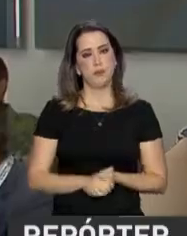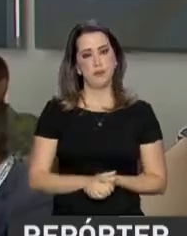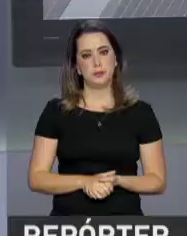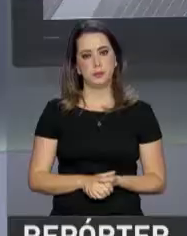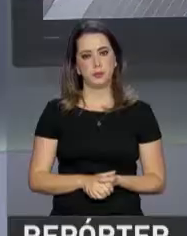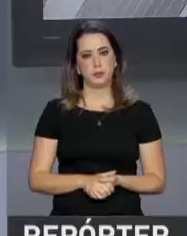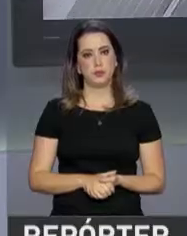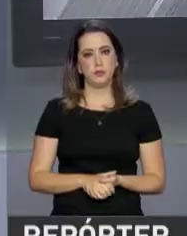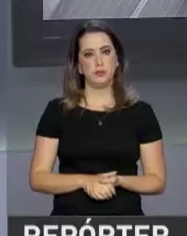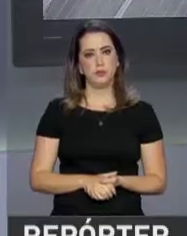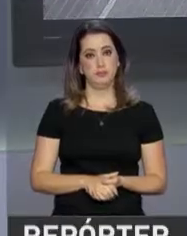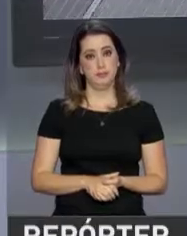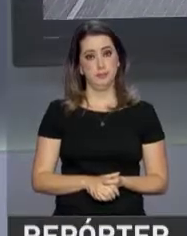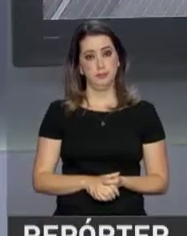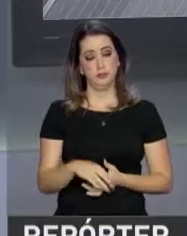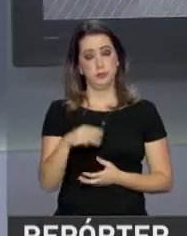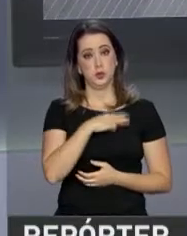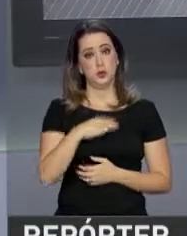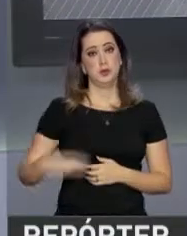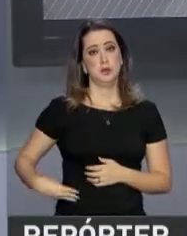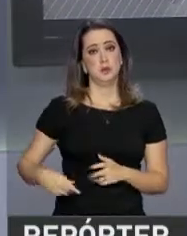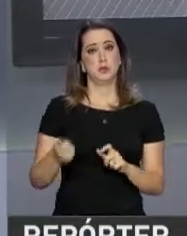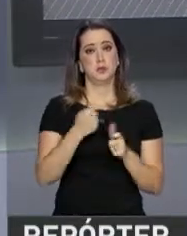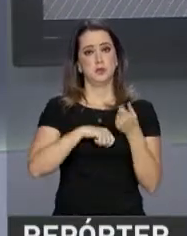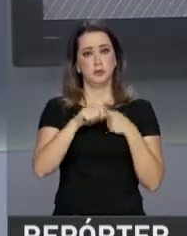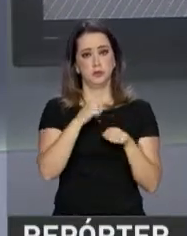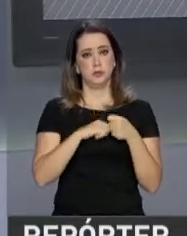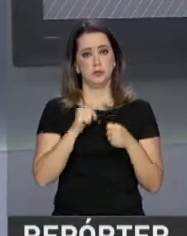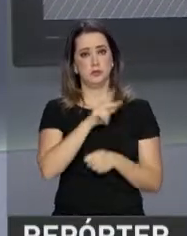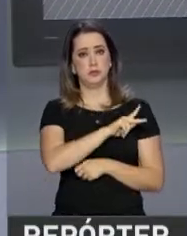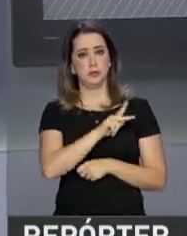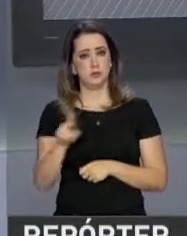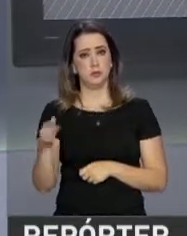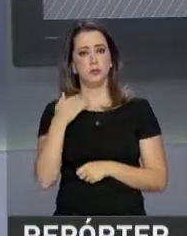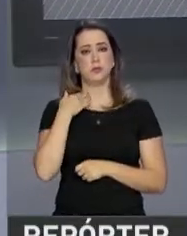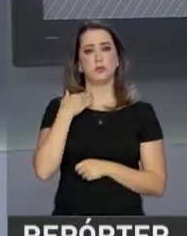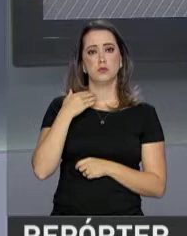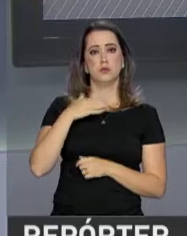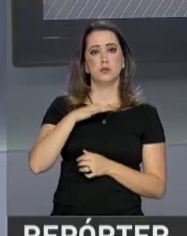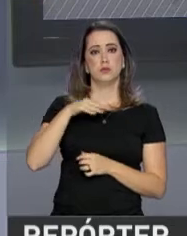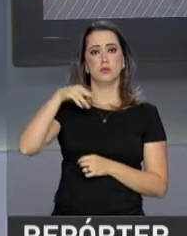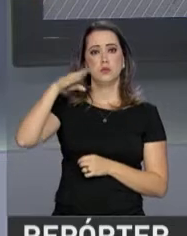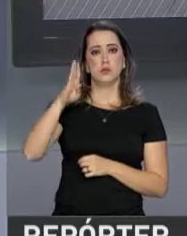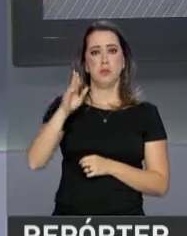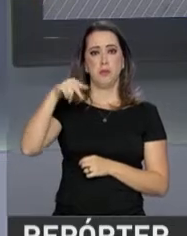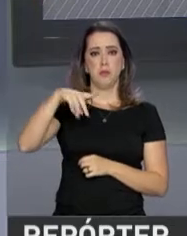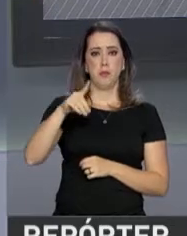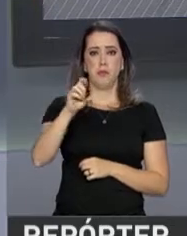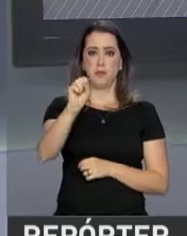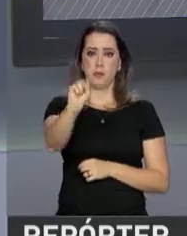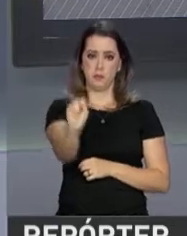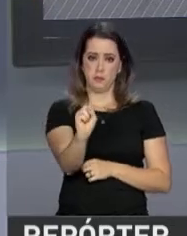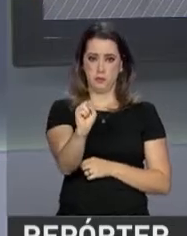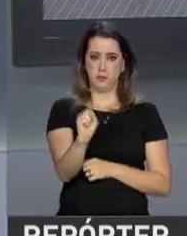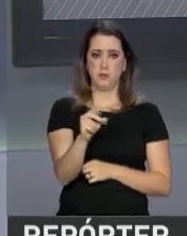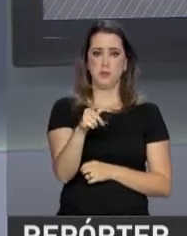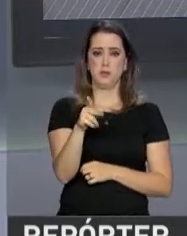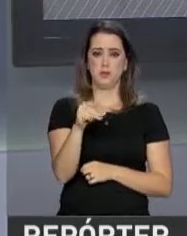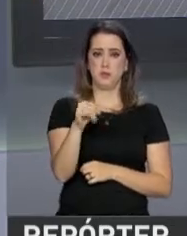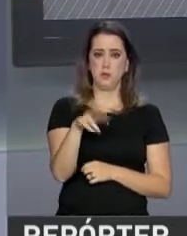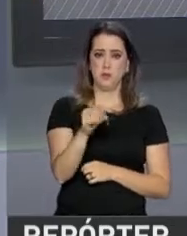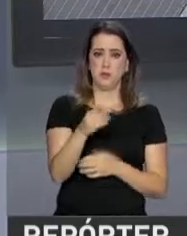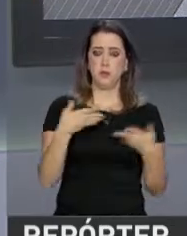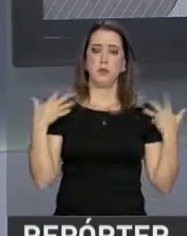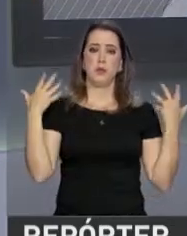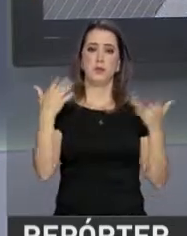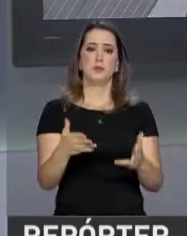Africana. O ministro da Fazenda, Eduardo Guardia, e o presidente do Banco Nacional do Desenvolvimento Econômico e Social,